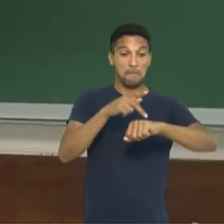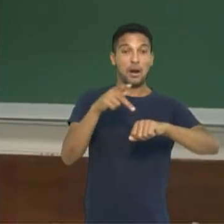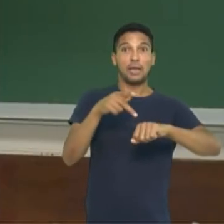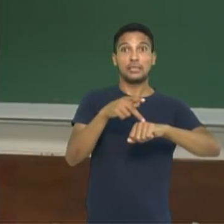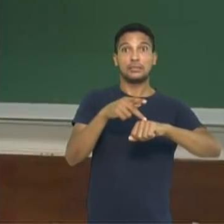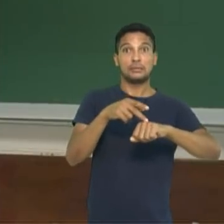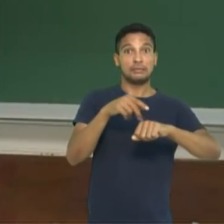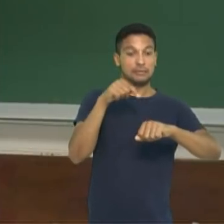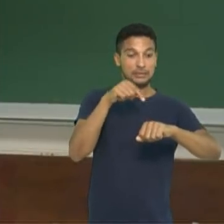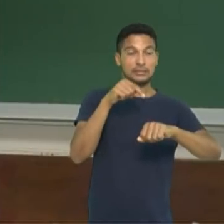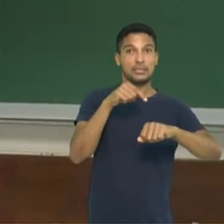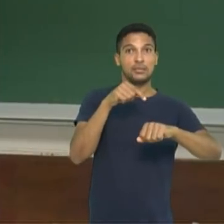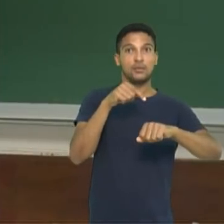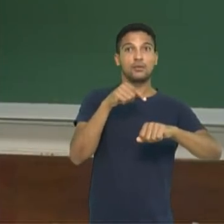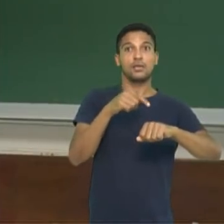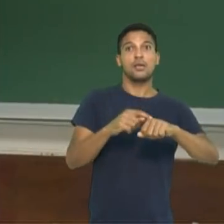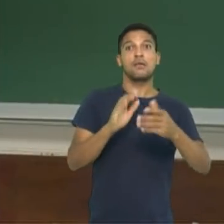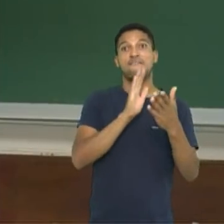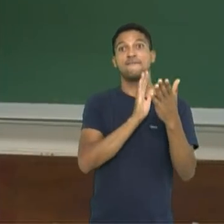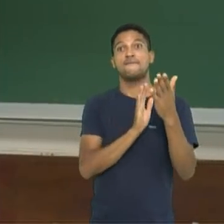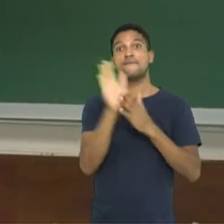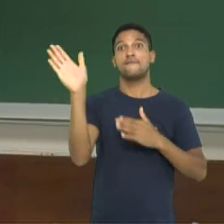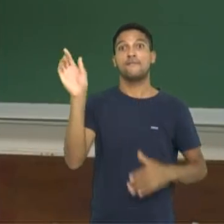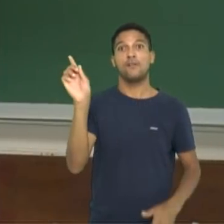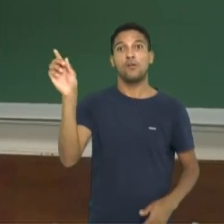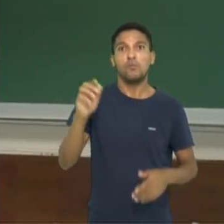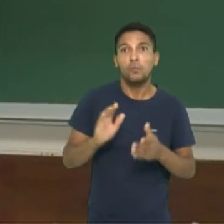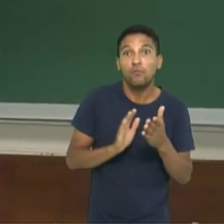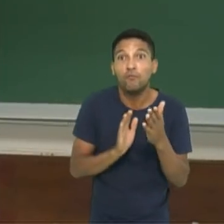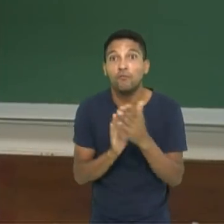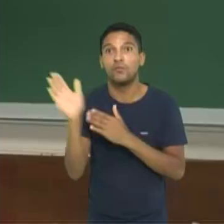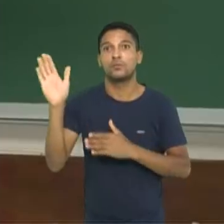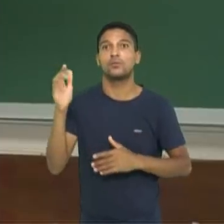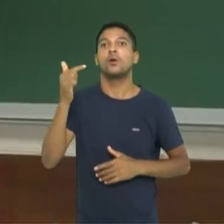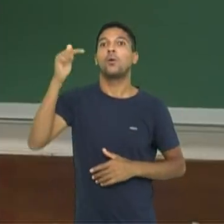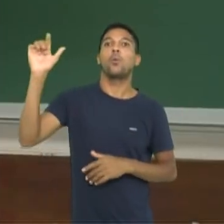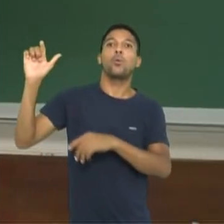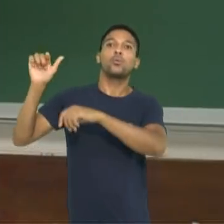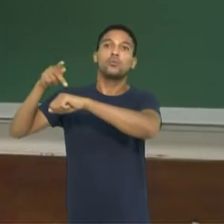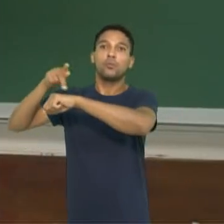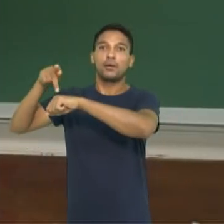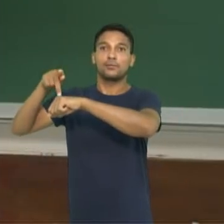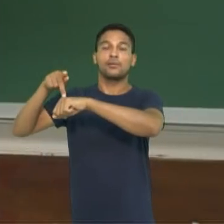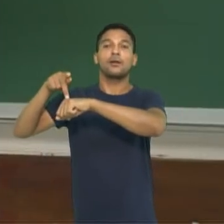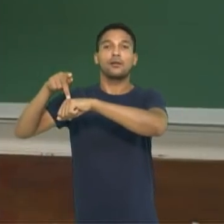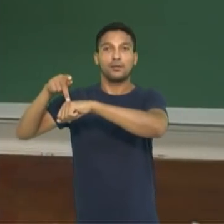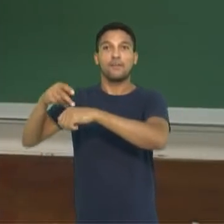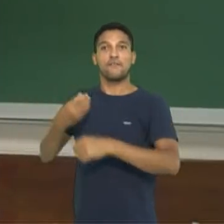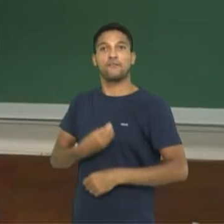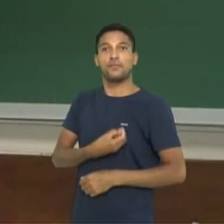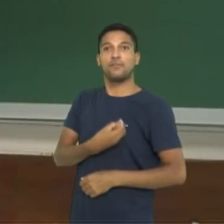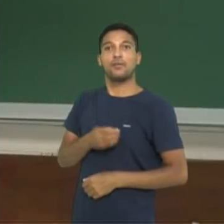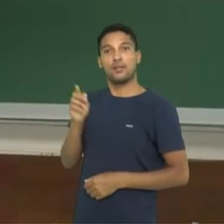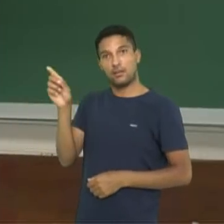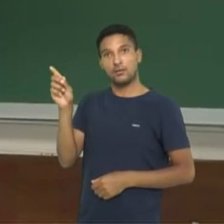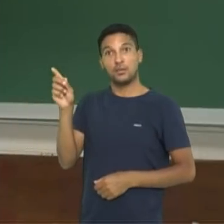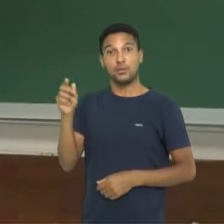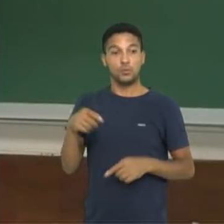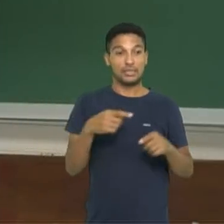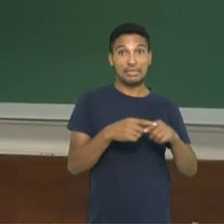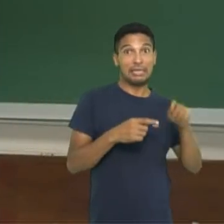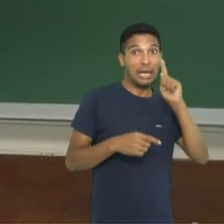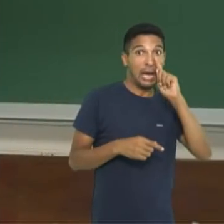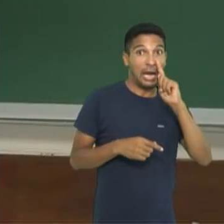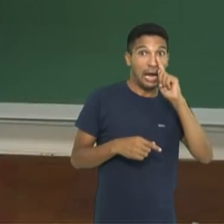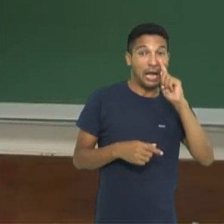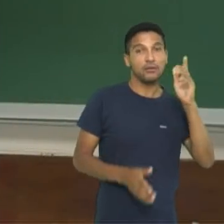Então, ele estava em Portugal quando escreveu a Canção do Exílio. Então, exílio se referia naquele momento em que as pessoas não podiam fazer críticas